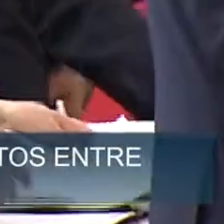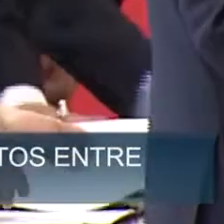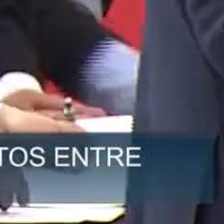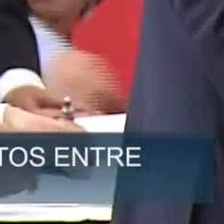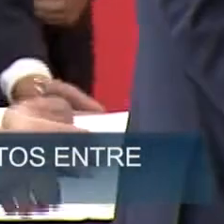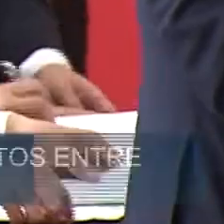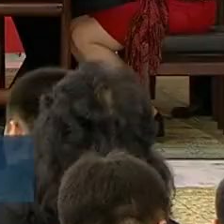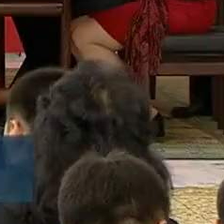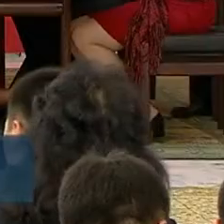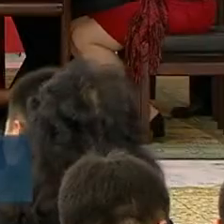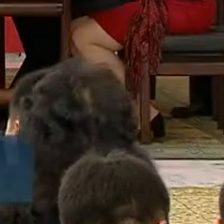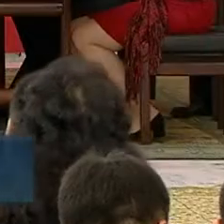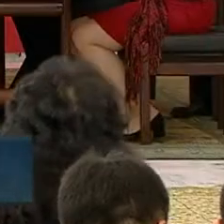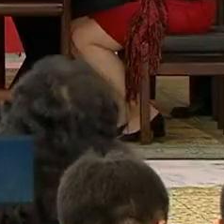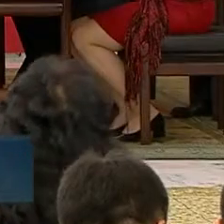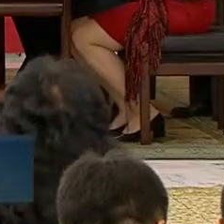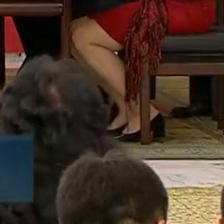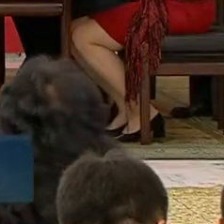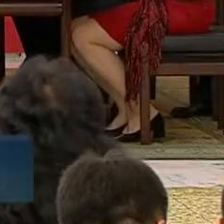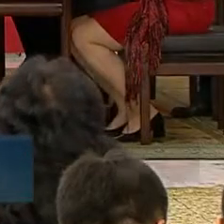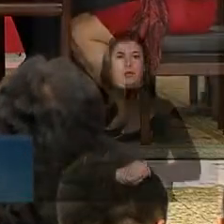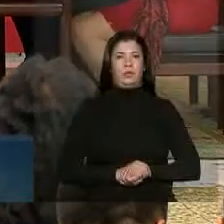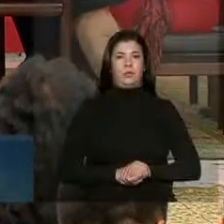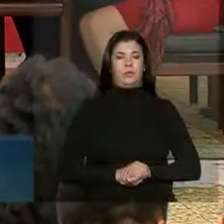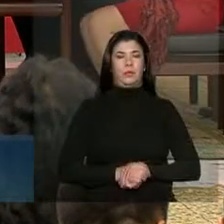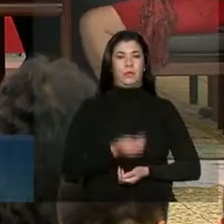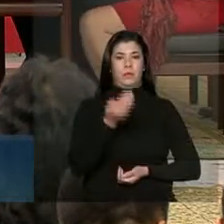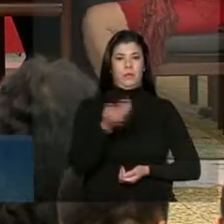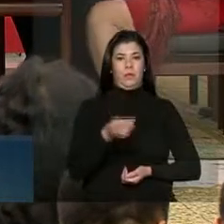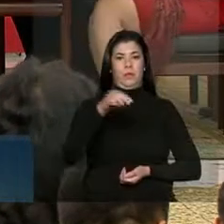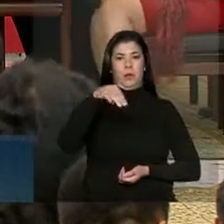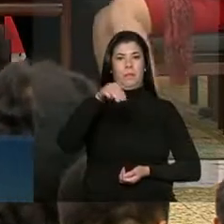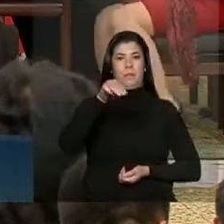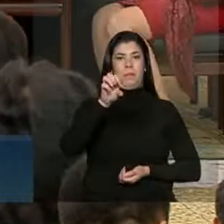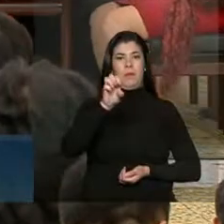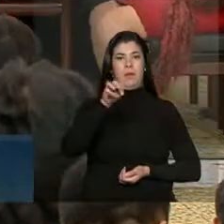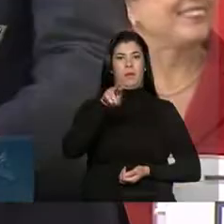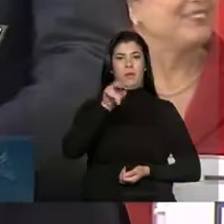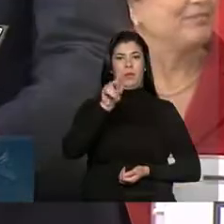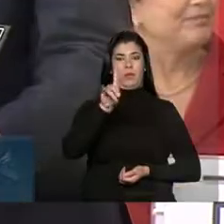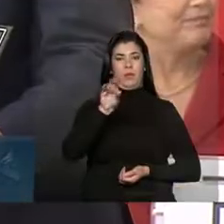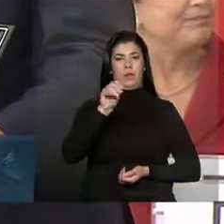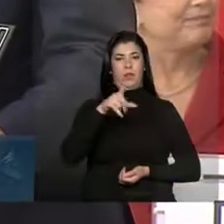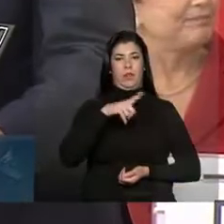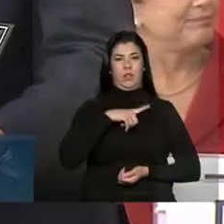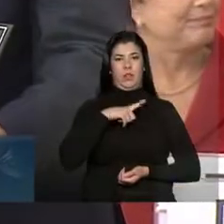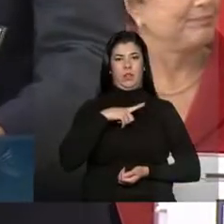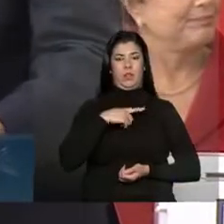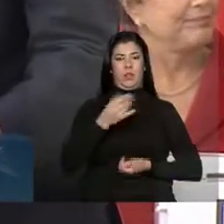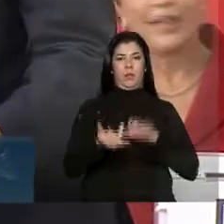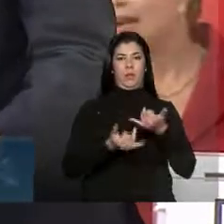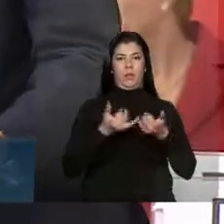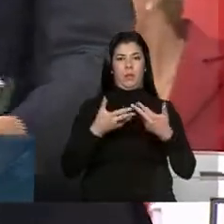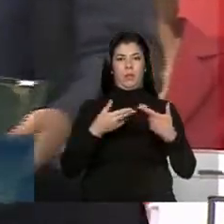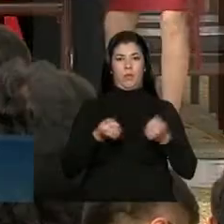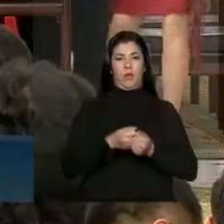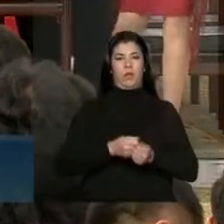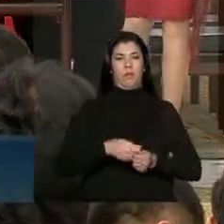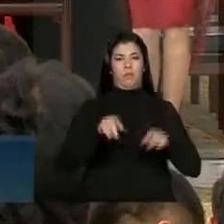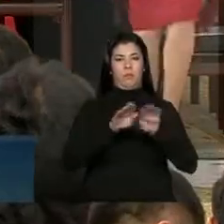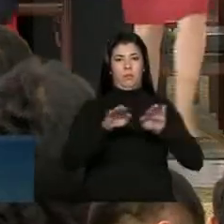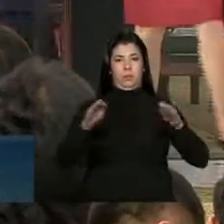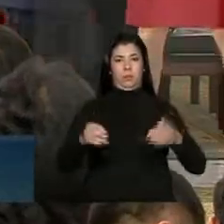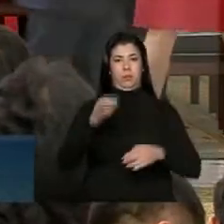Memorando de entendimento para a cooperação esportiva nas modalidades de tênis de mesa e badminton. Acordo quadro